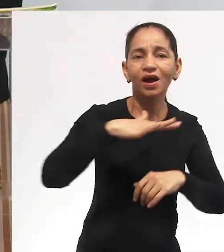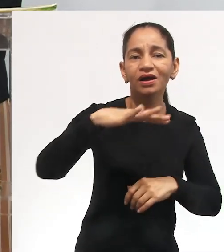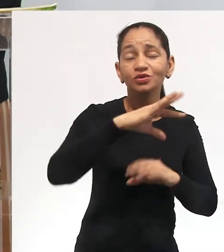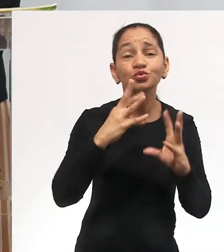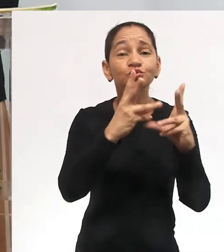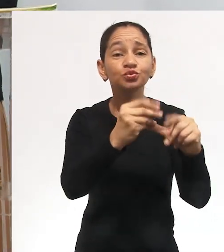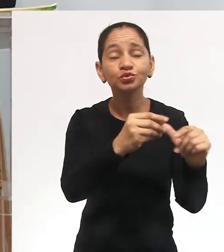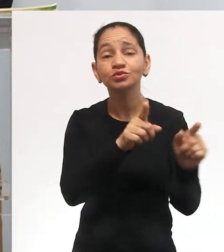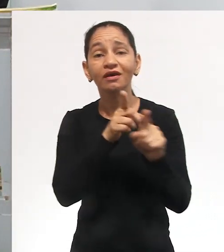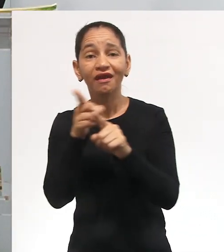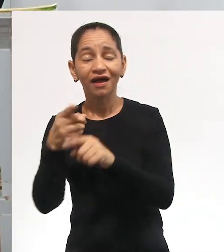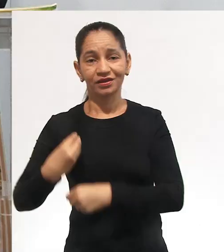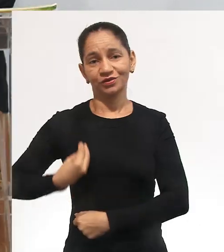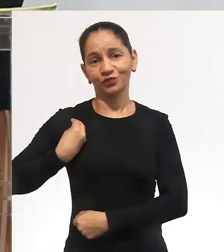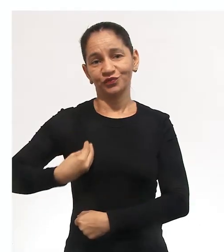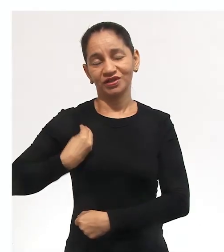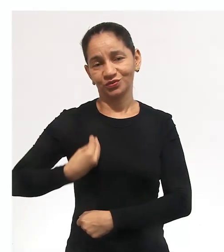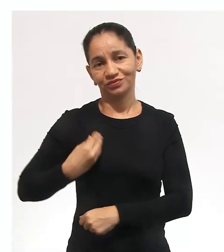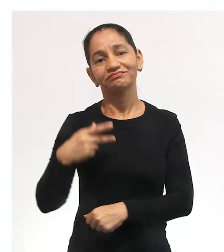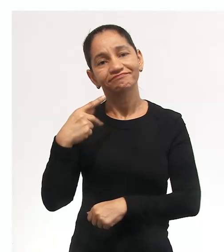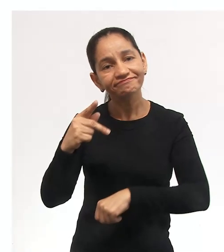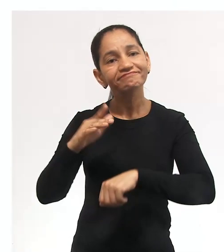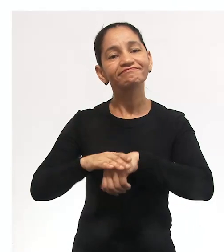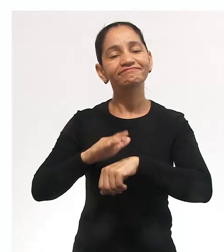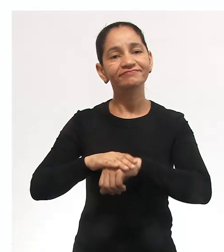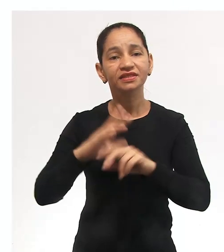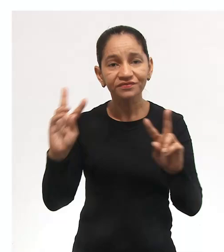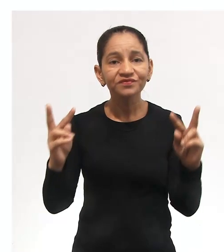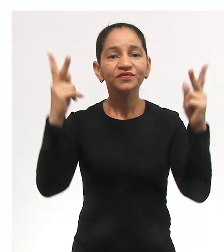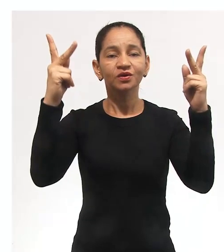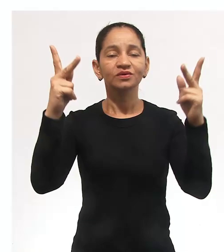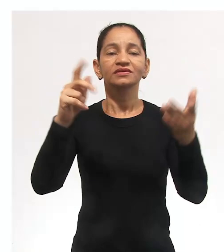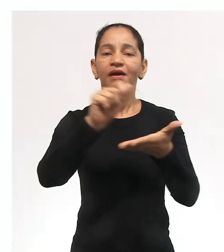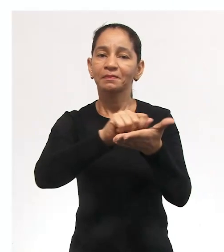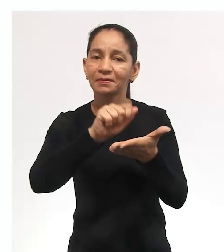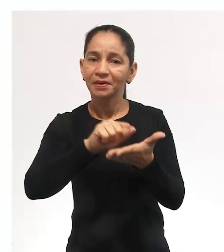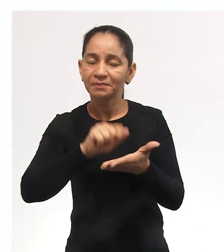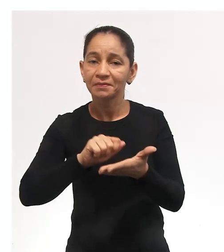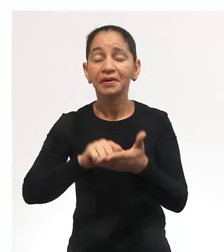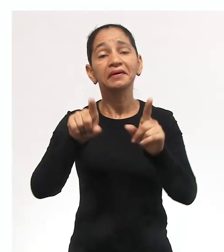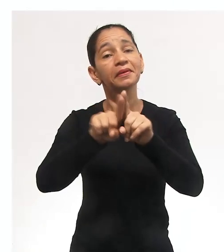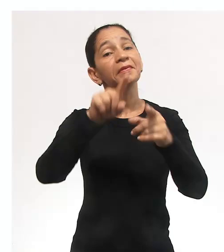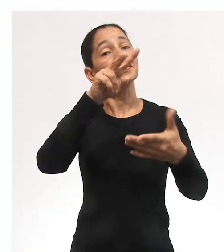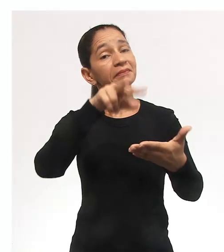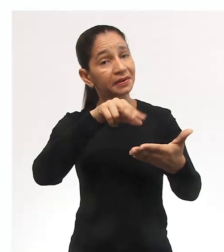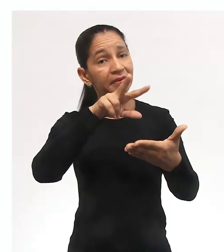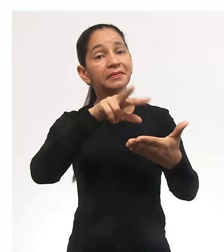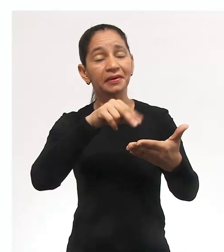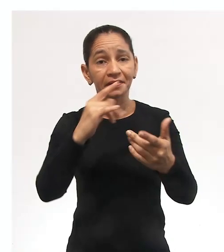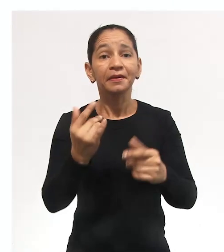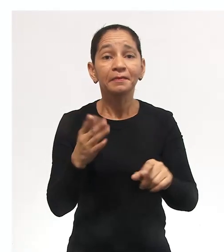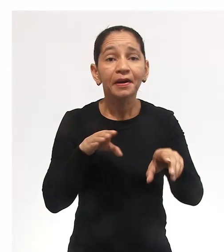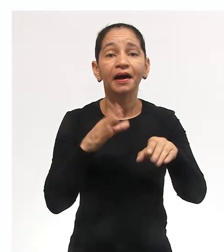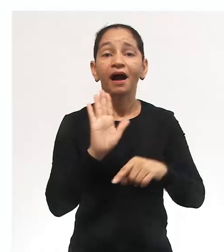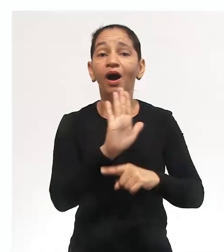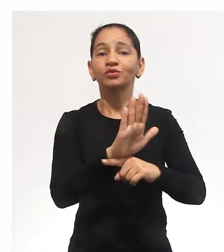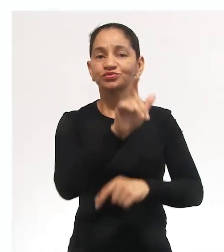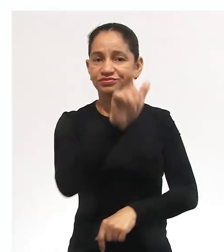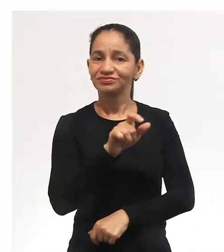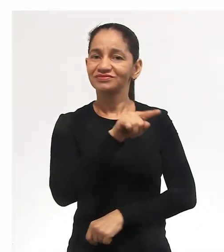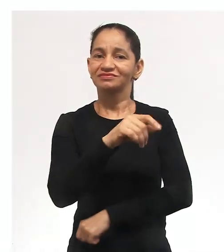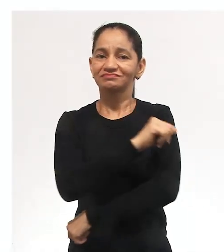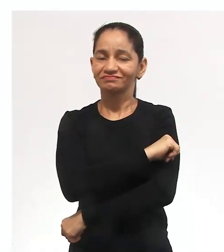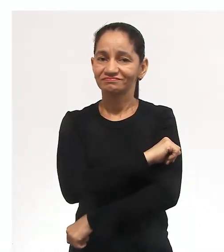da escrita e da leitura. Promover uma educação que valoriza a leitura e a escrita é contribuir para